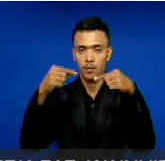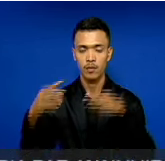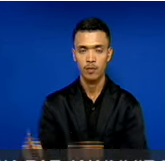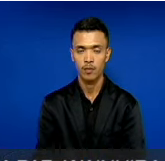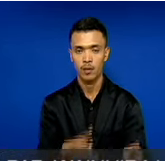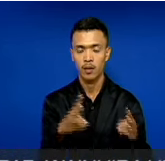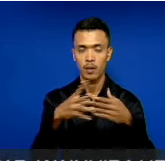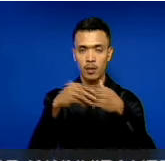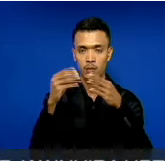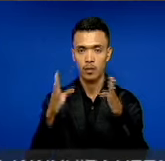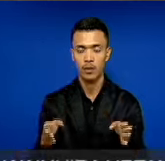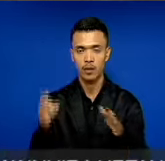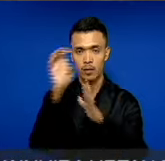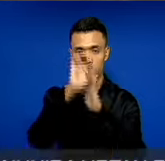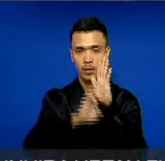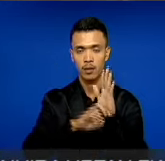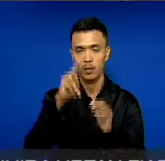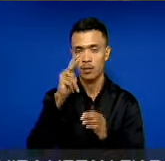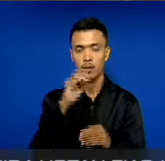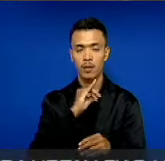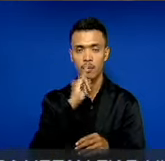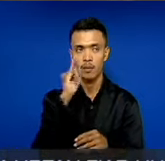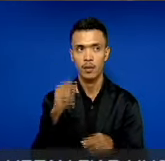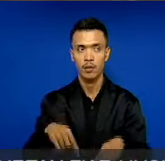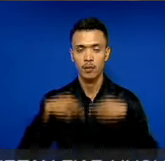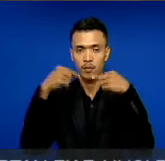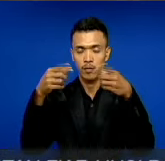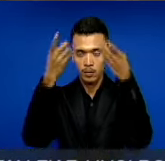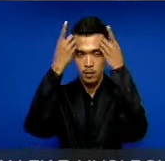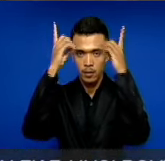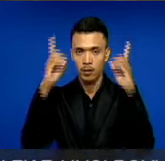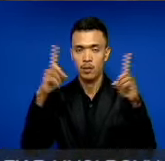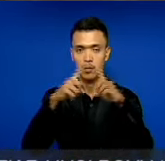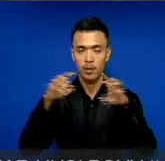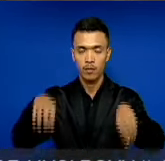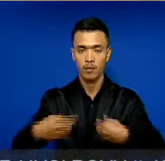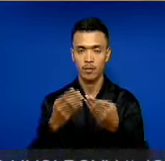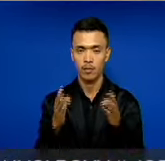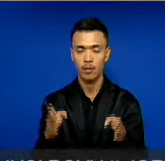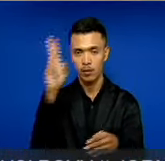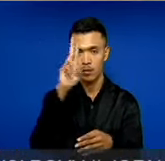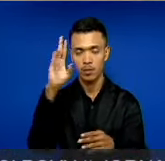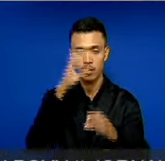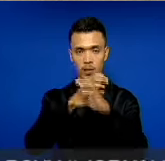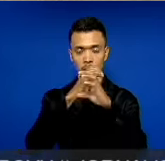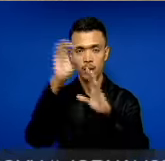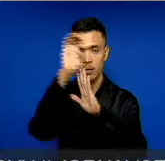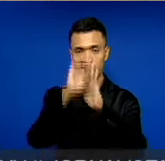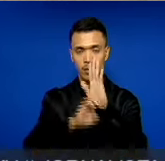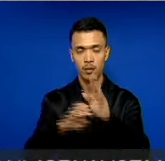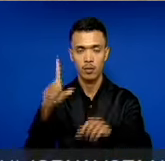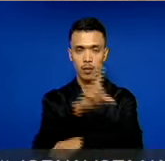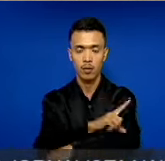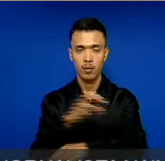autoridade máximo instituição Estado Nian, maka sai autorização ba funcionário sira ato utiliza careta Estado e aloram férias no